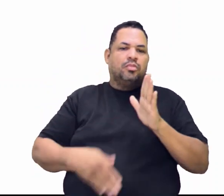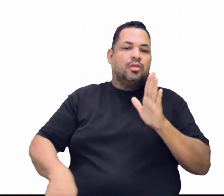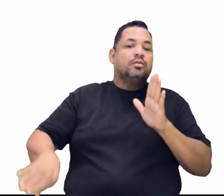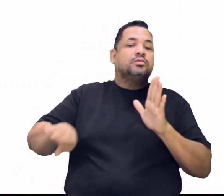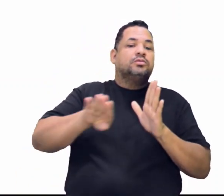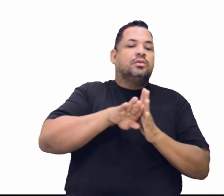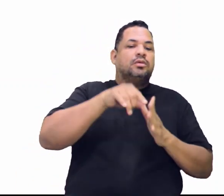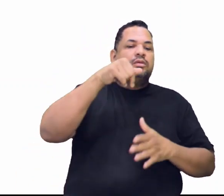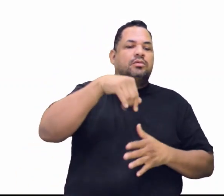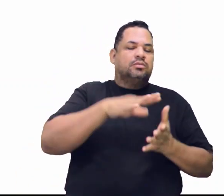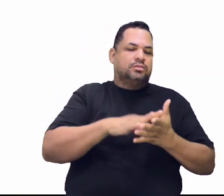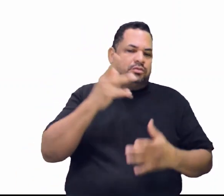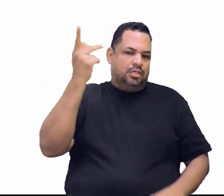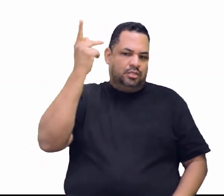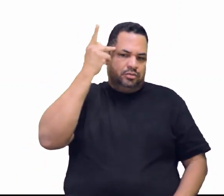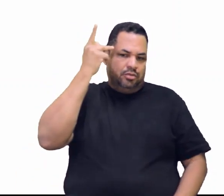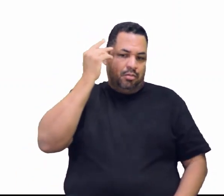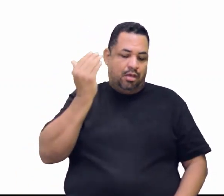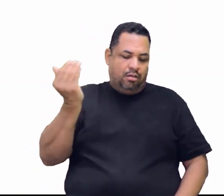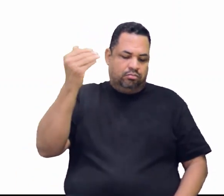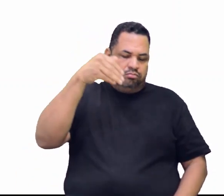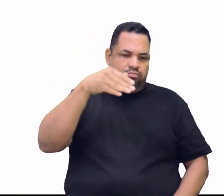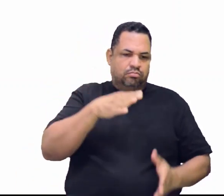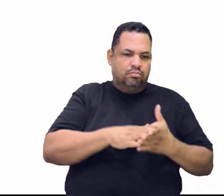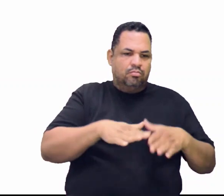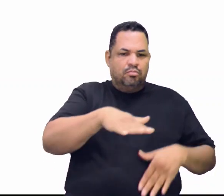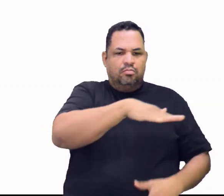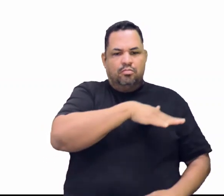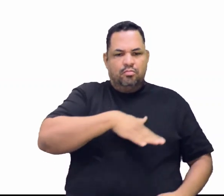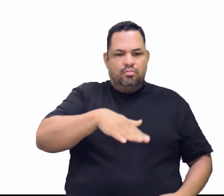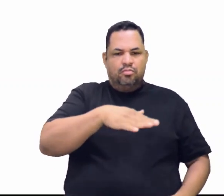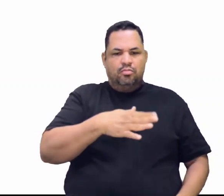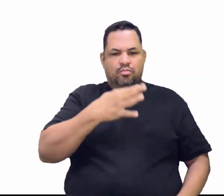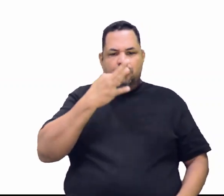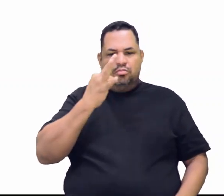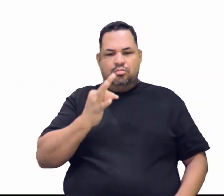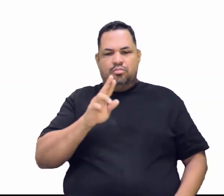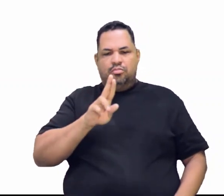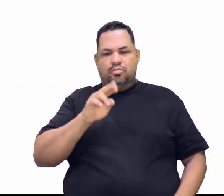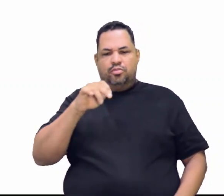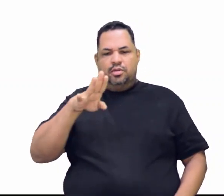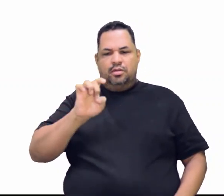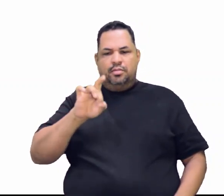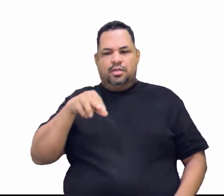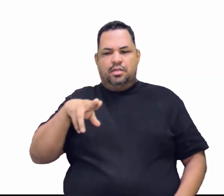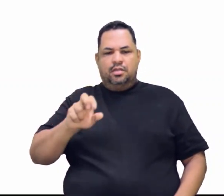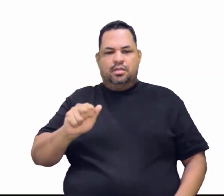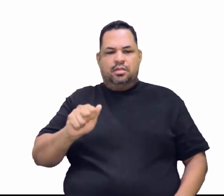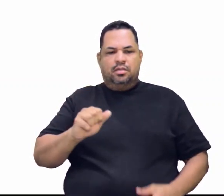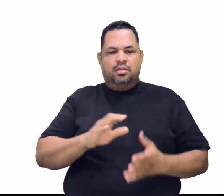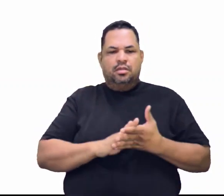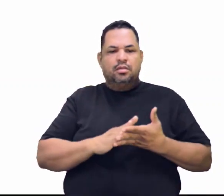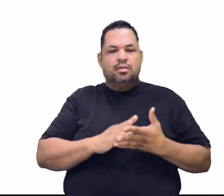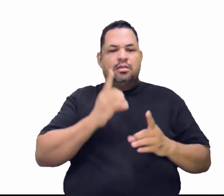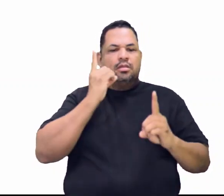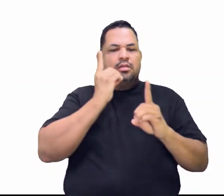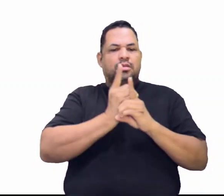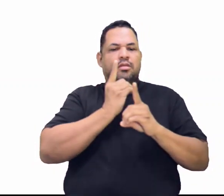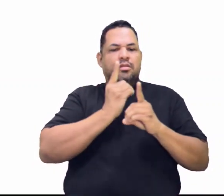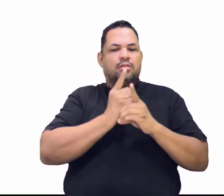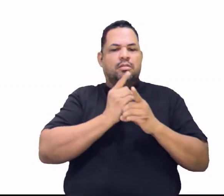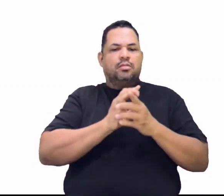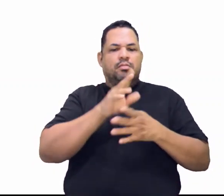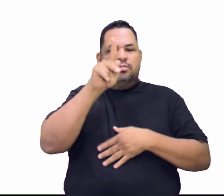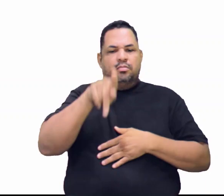eles vieram de São Paulo. São os Tupis e os Tupinabarana. Estes